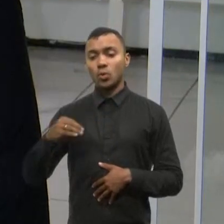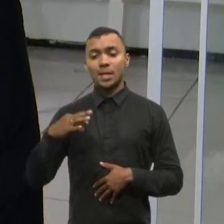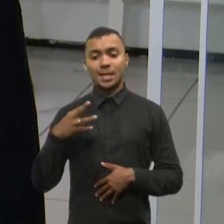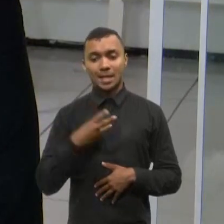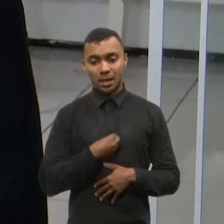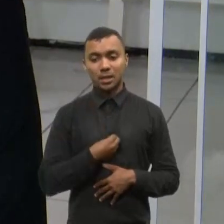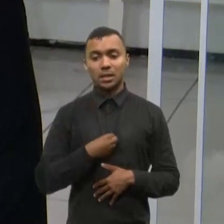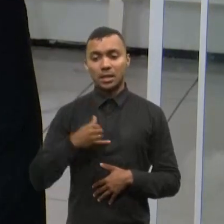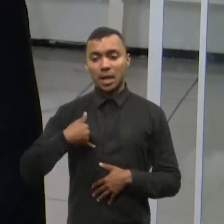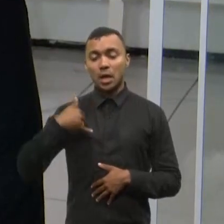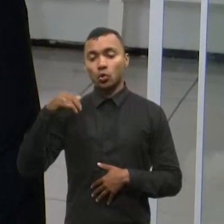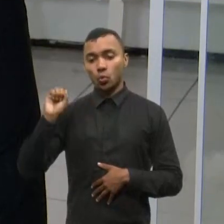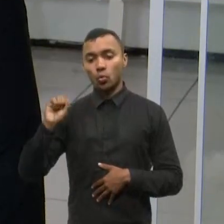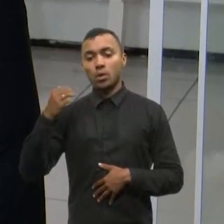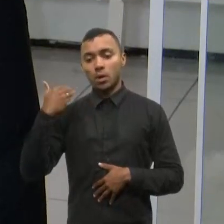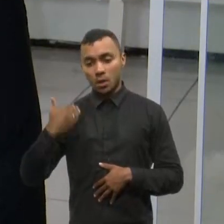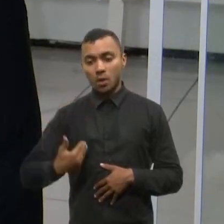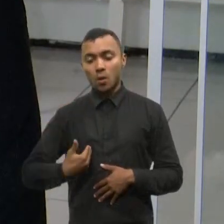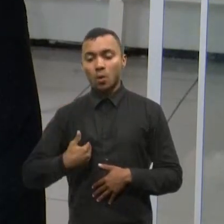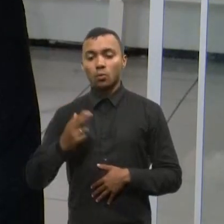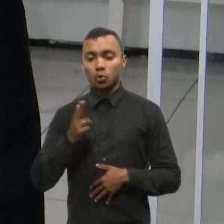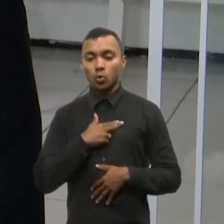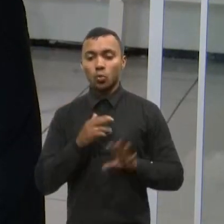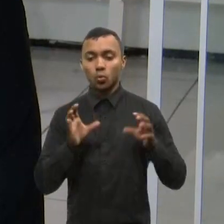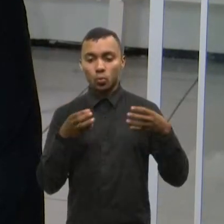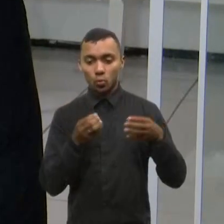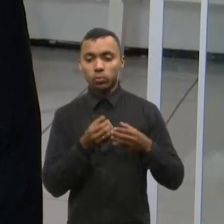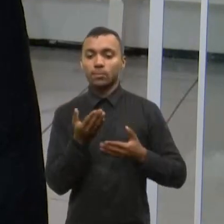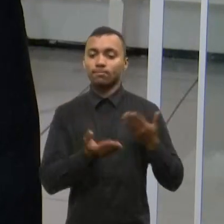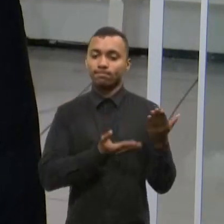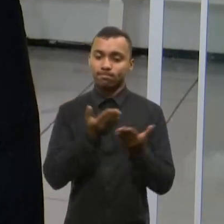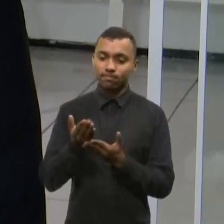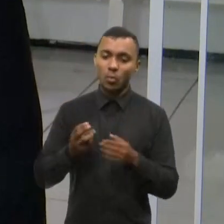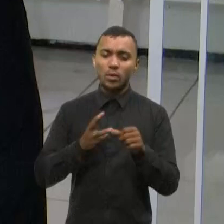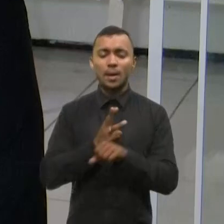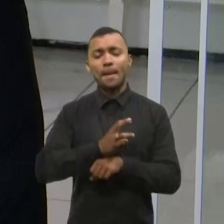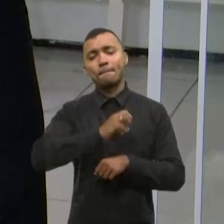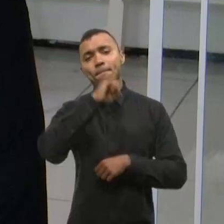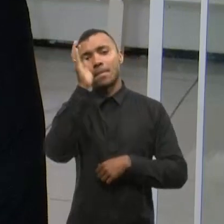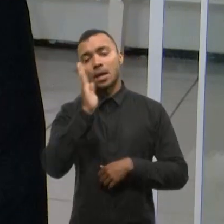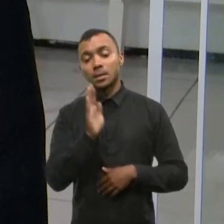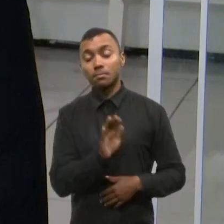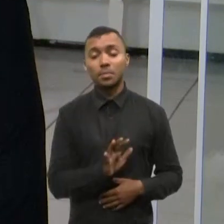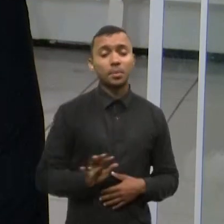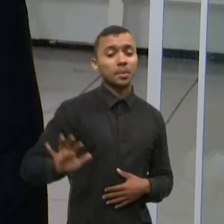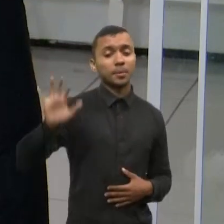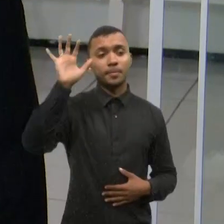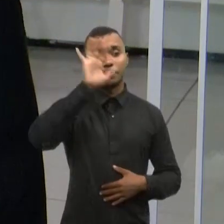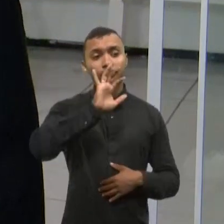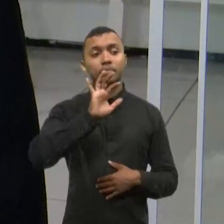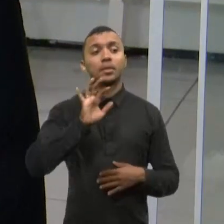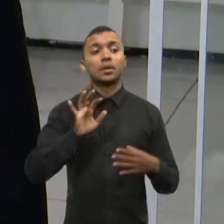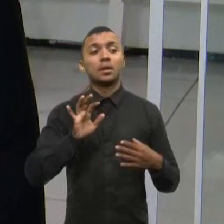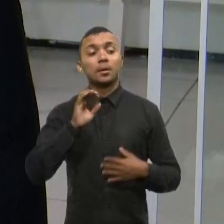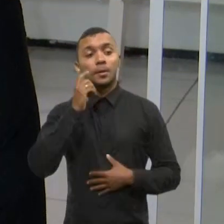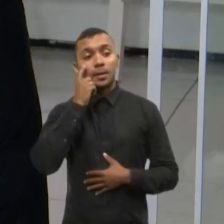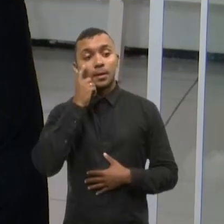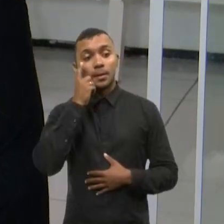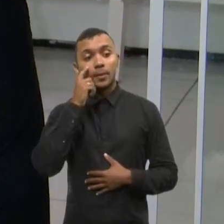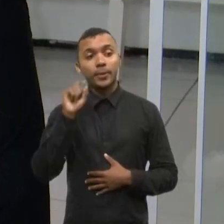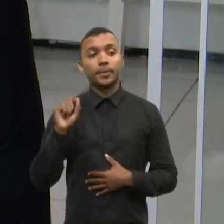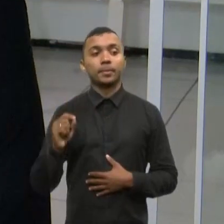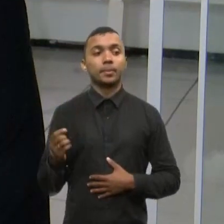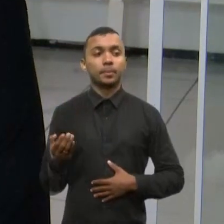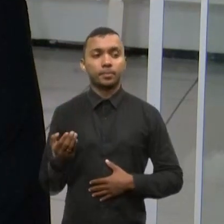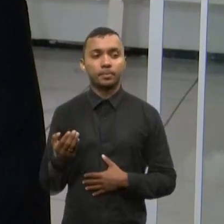grupos de acolhimento no WhatsApp no Brasil inteiro. E é uma parcela muito pequena